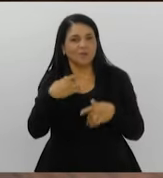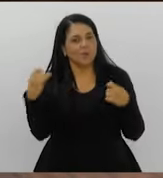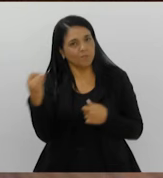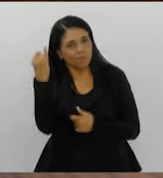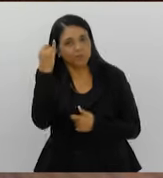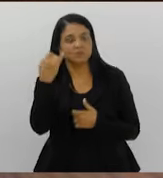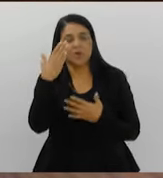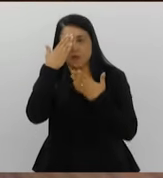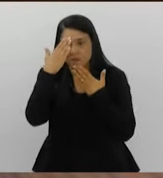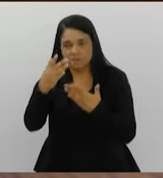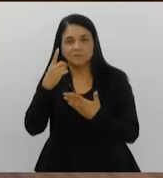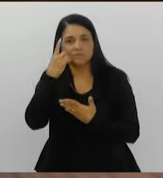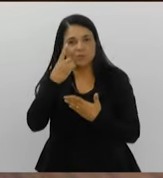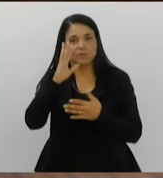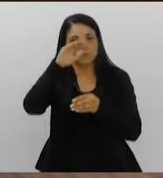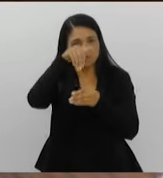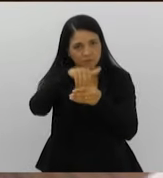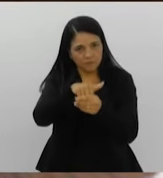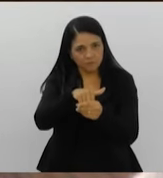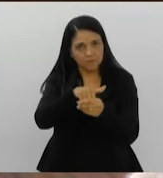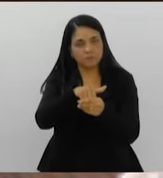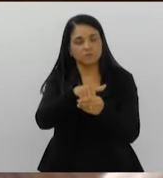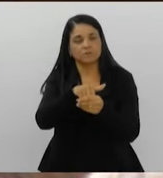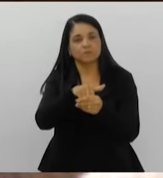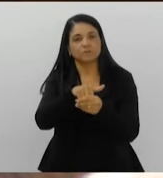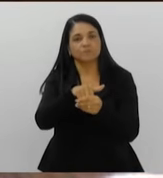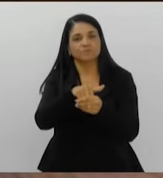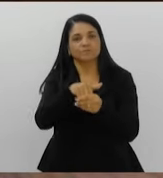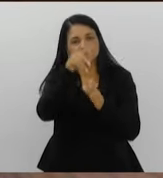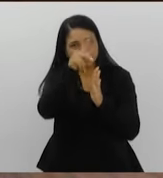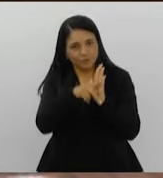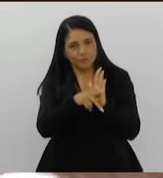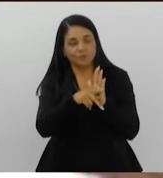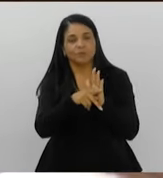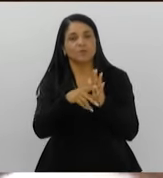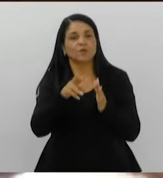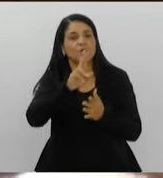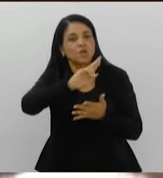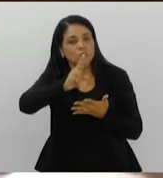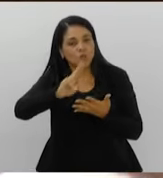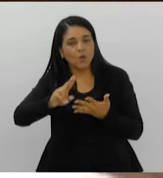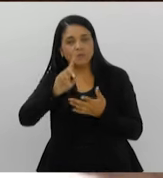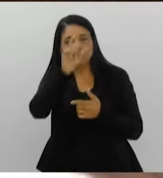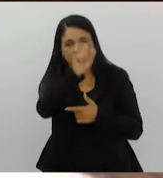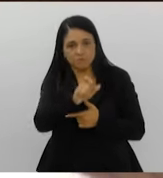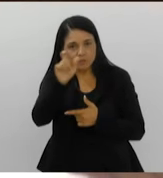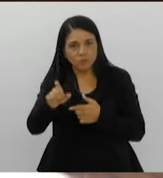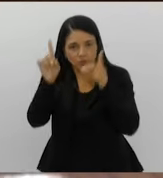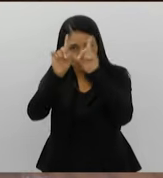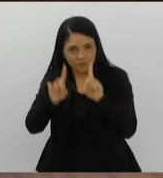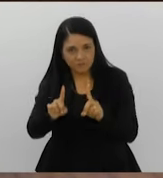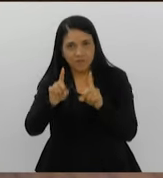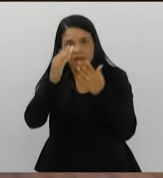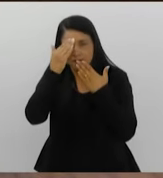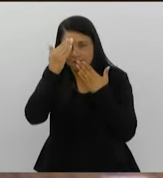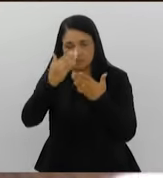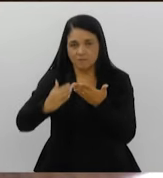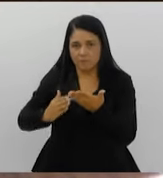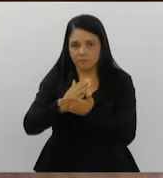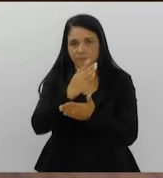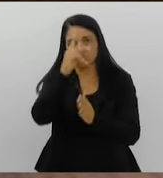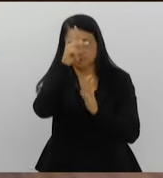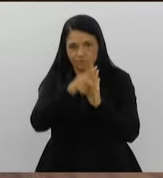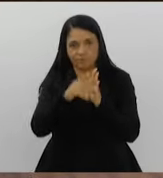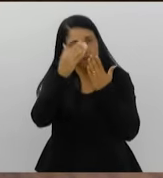agradeço os meus pares pela votação e, enfim, em nome de todas as pessoas com deficiência, agradeço, né, a aprovação desse